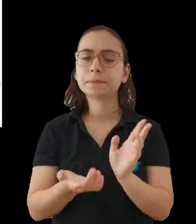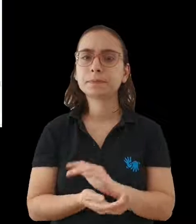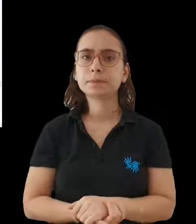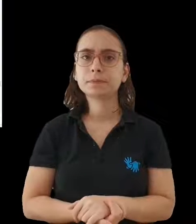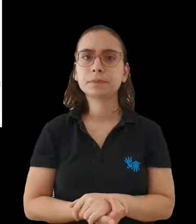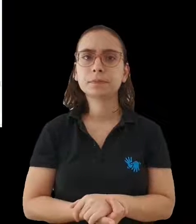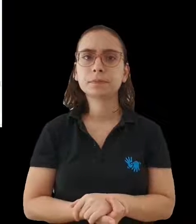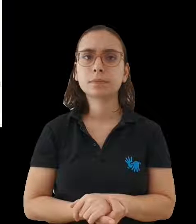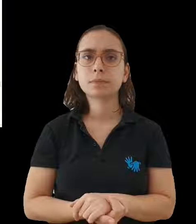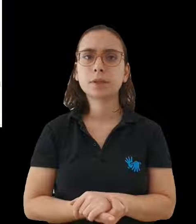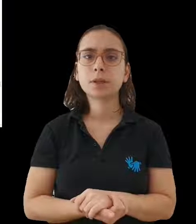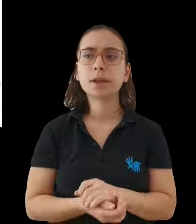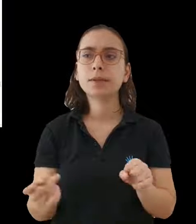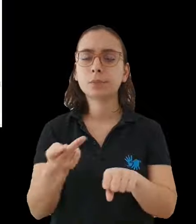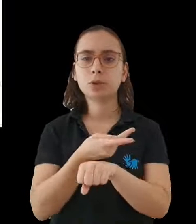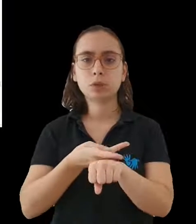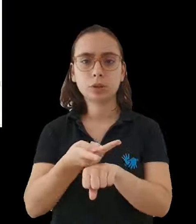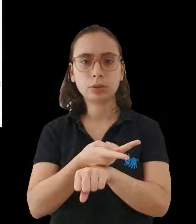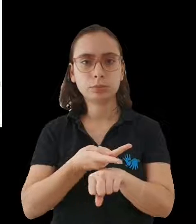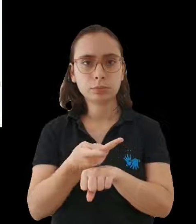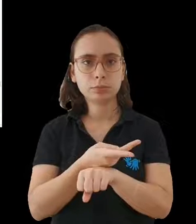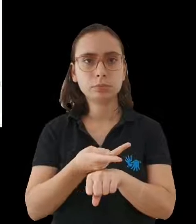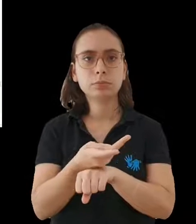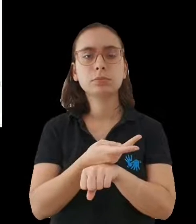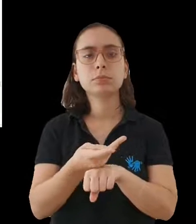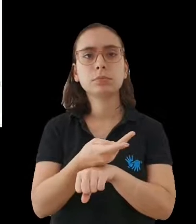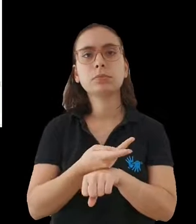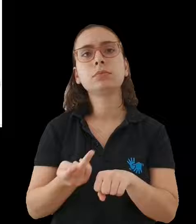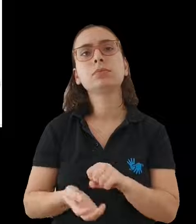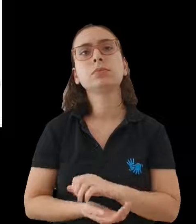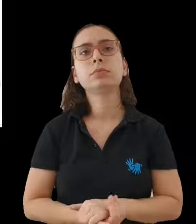não. Saiu. Tá.